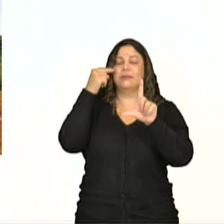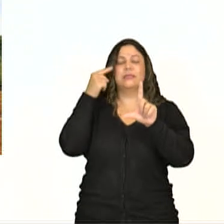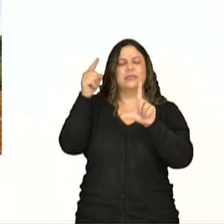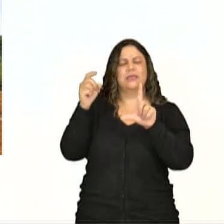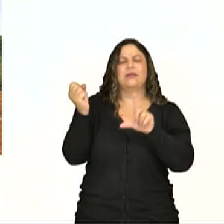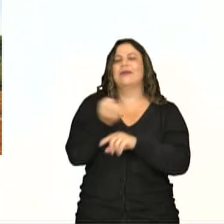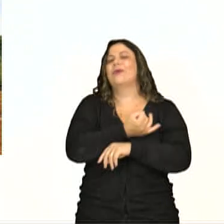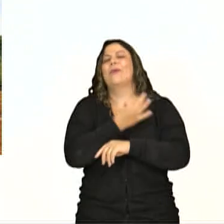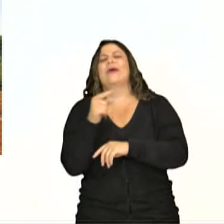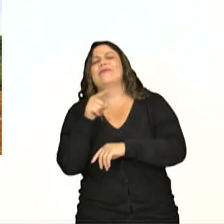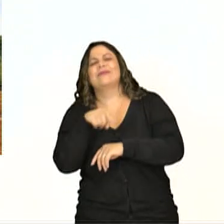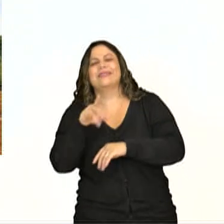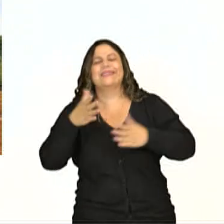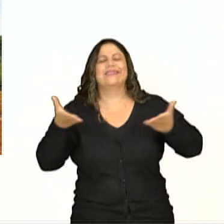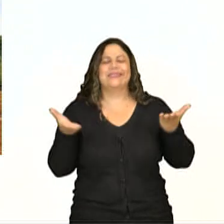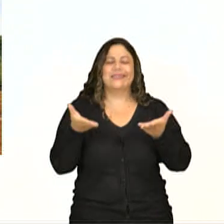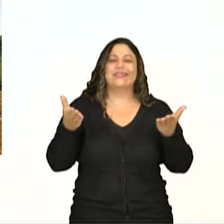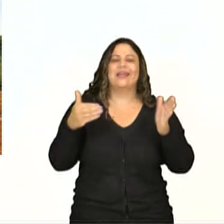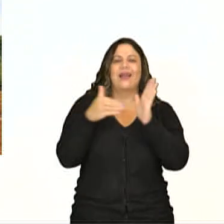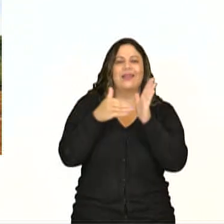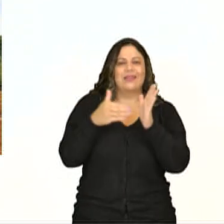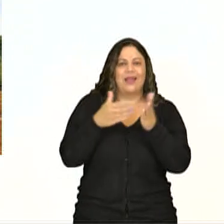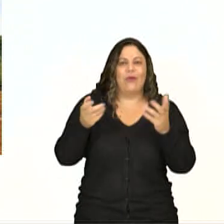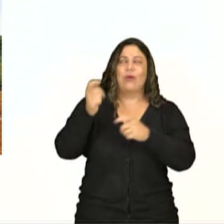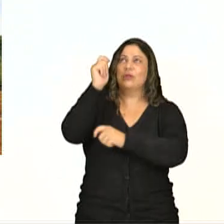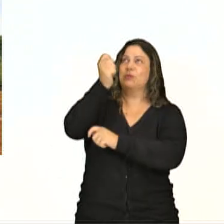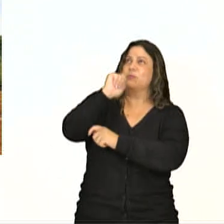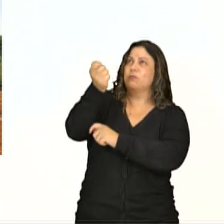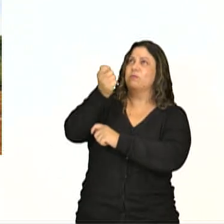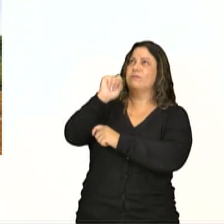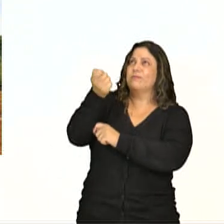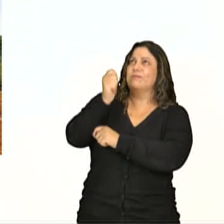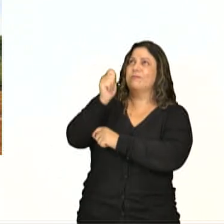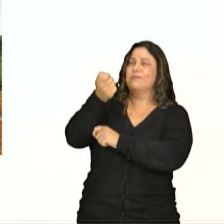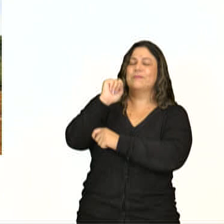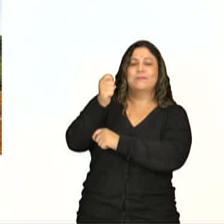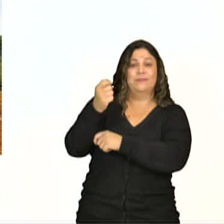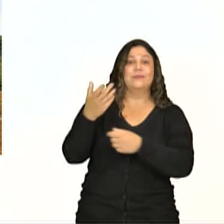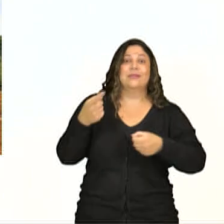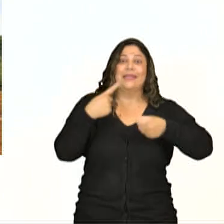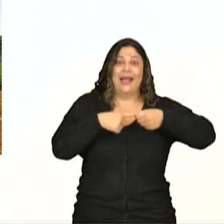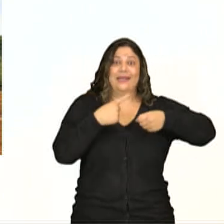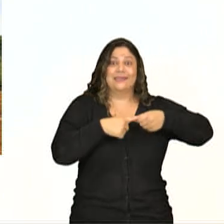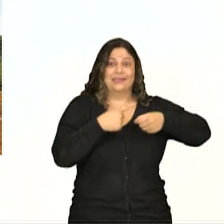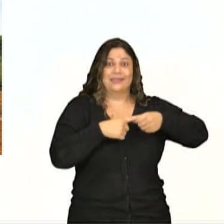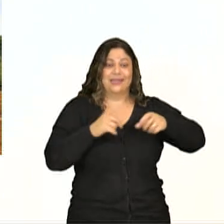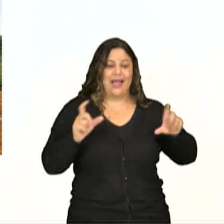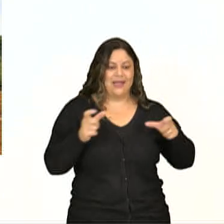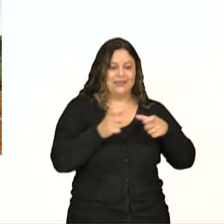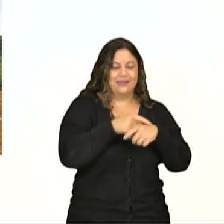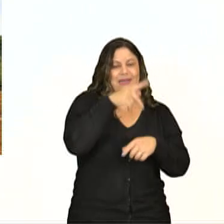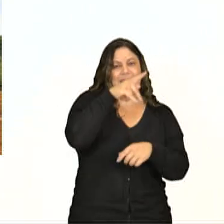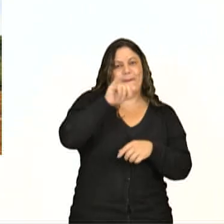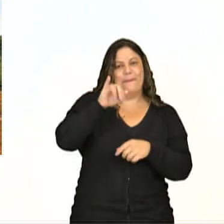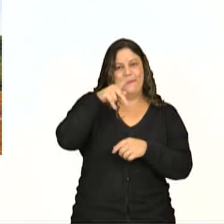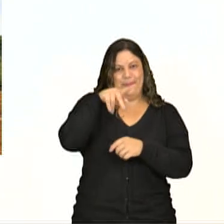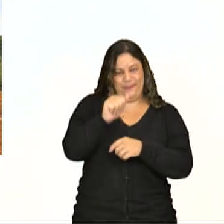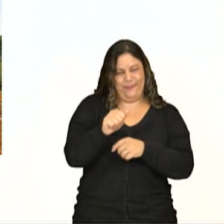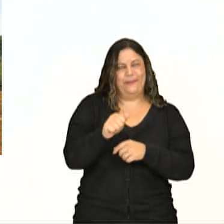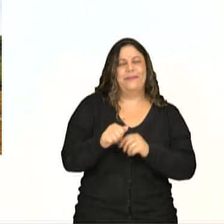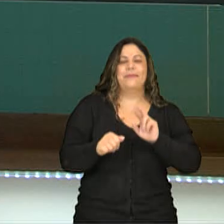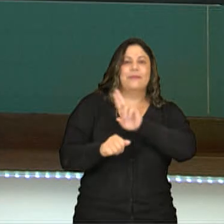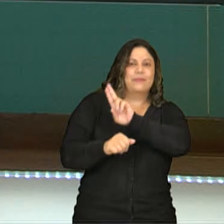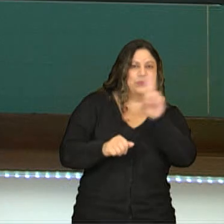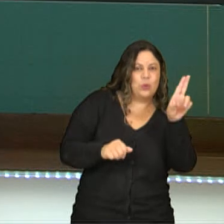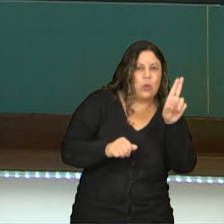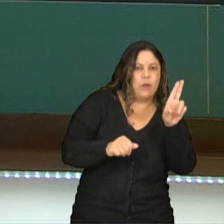ou ainda até hoje, né, soltam raia, né, na minha cidade no interior é pipa que a gente chama. E olha como muda